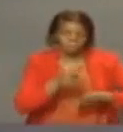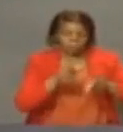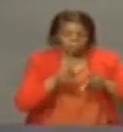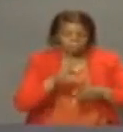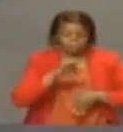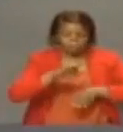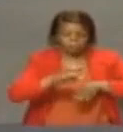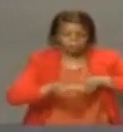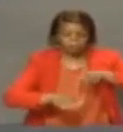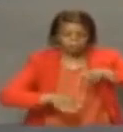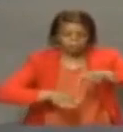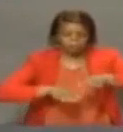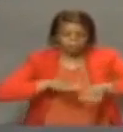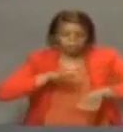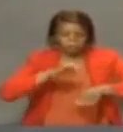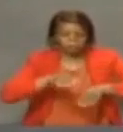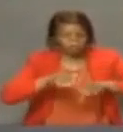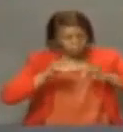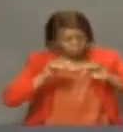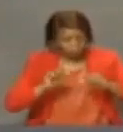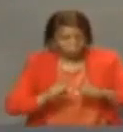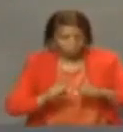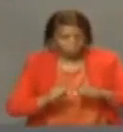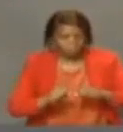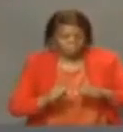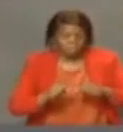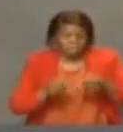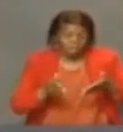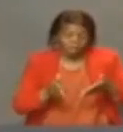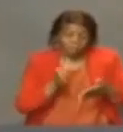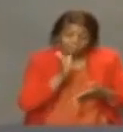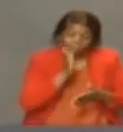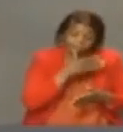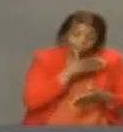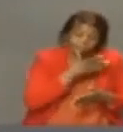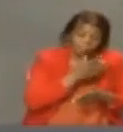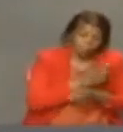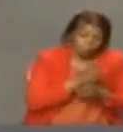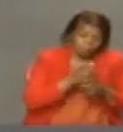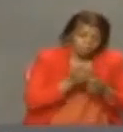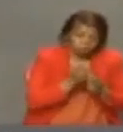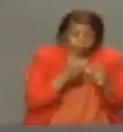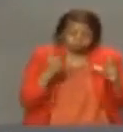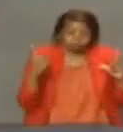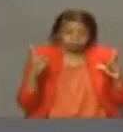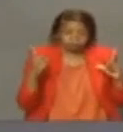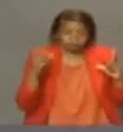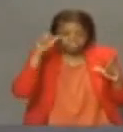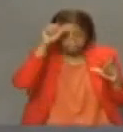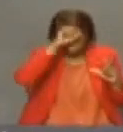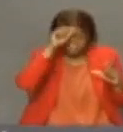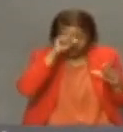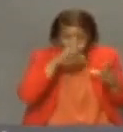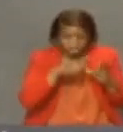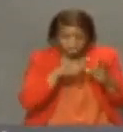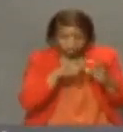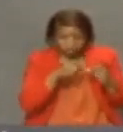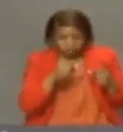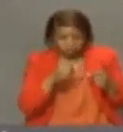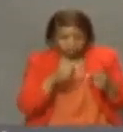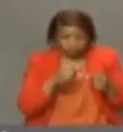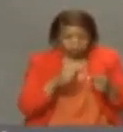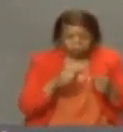no início do corrente ano foram surpreendidos pela pandemia da couve 19 que agora O